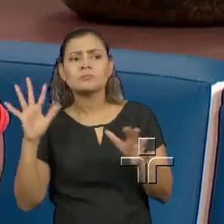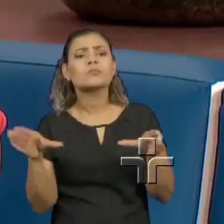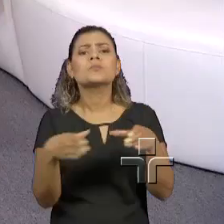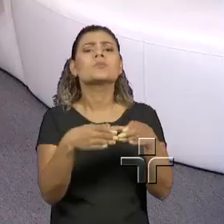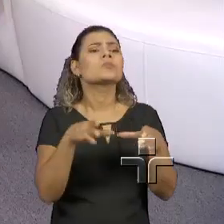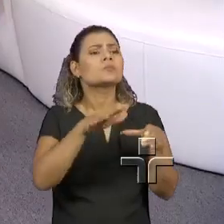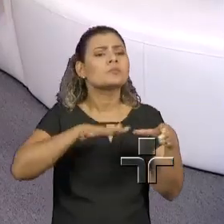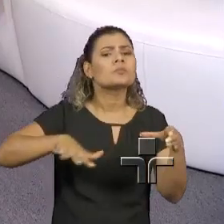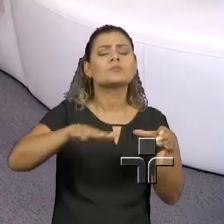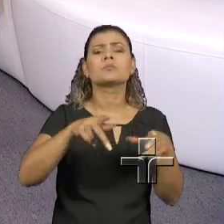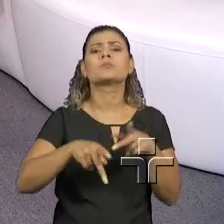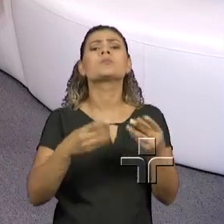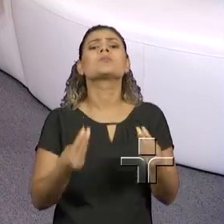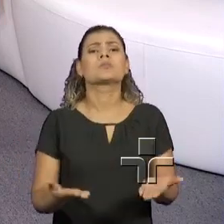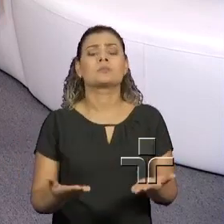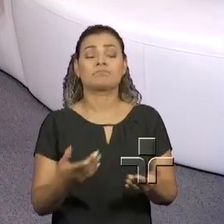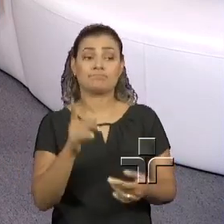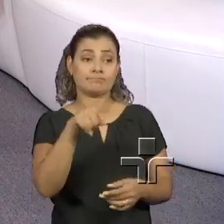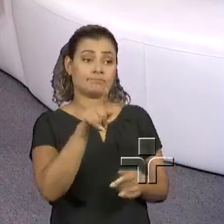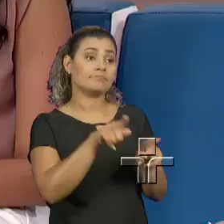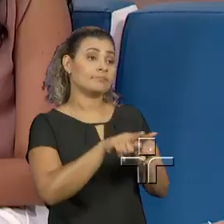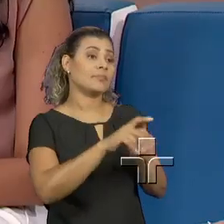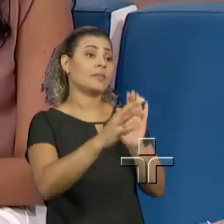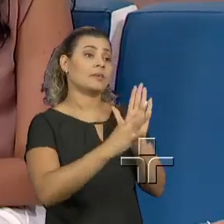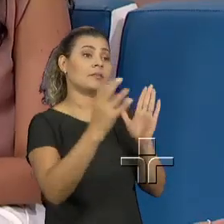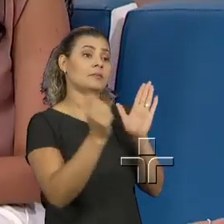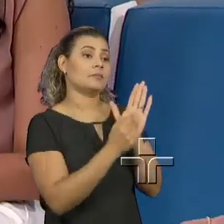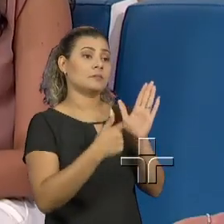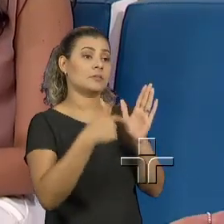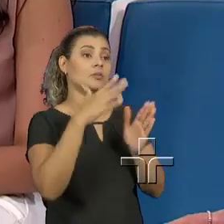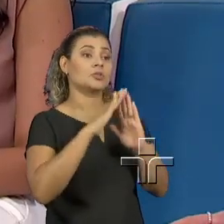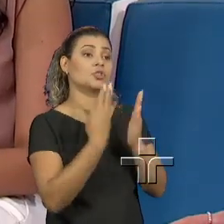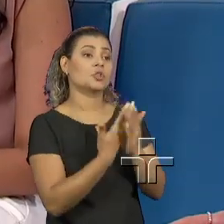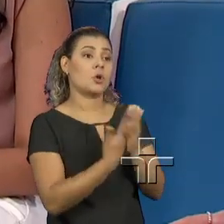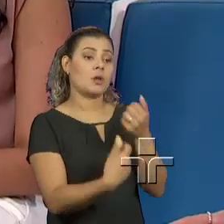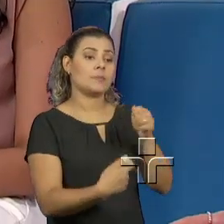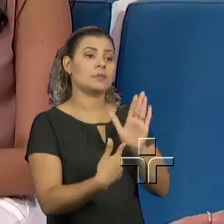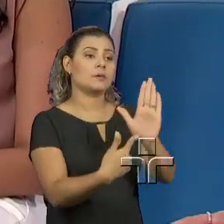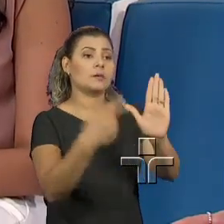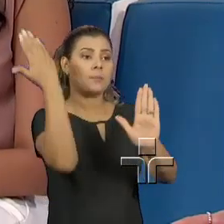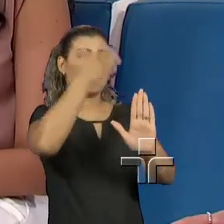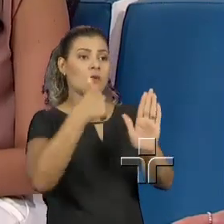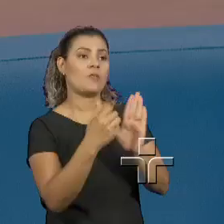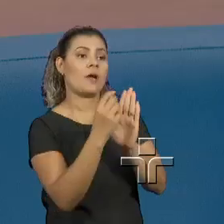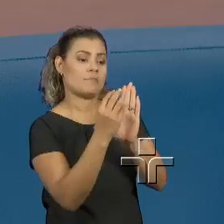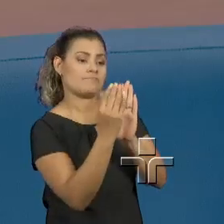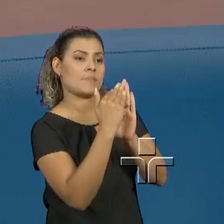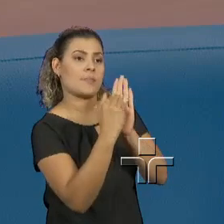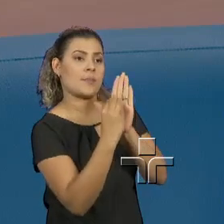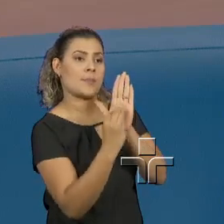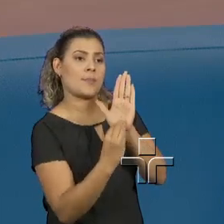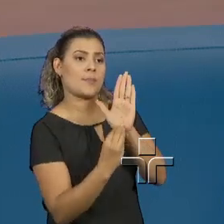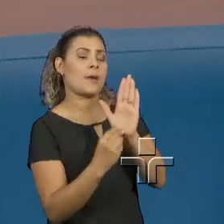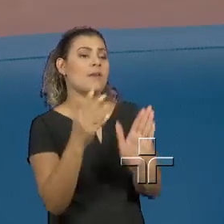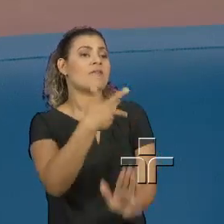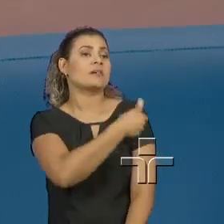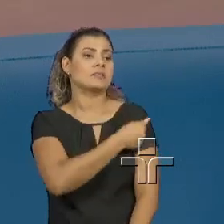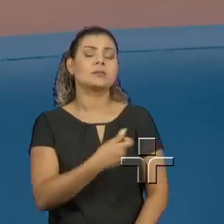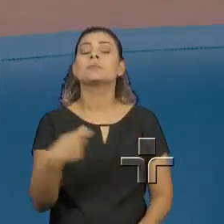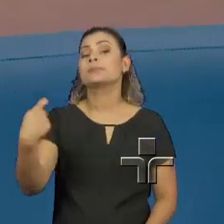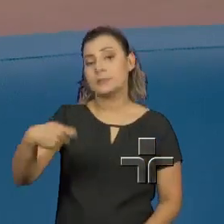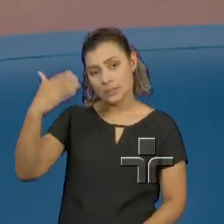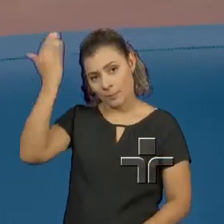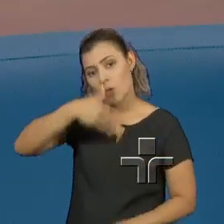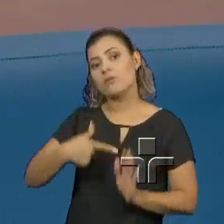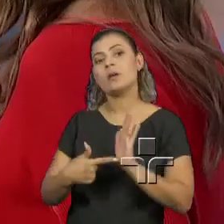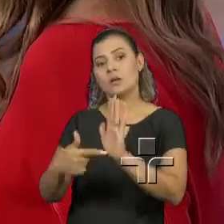doutora Karina, até para inscrever, matricular os filhos na escola, você precisa apresentar a carteirinha de vacinação, né? Perfeito. Você precisa apresentar.